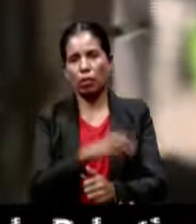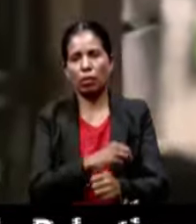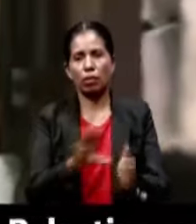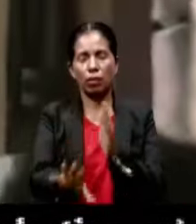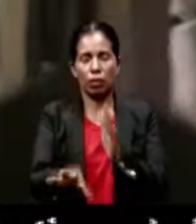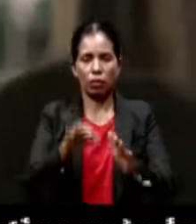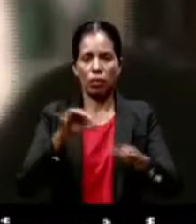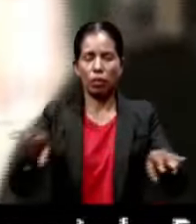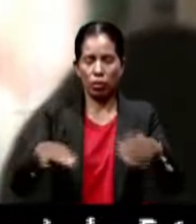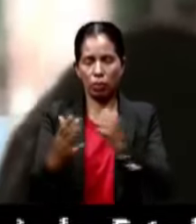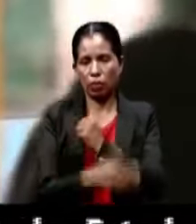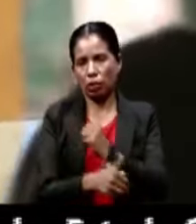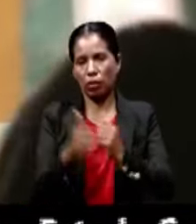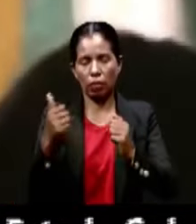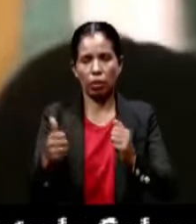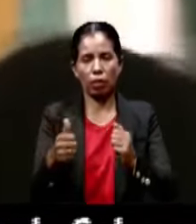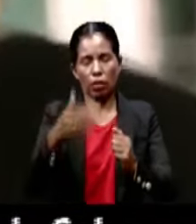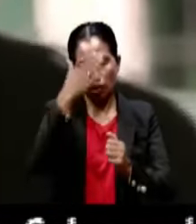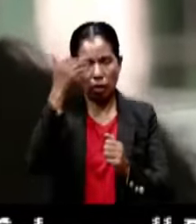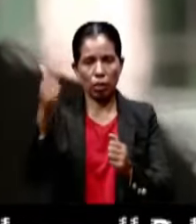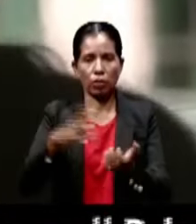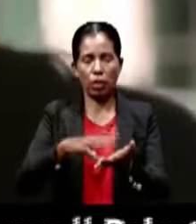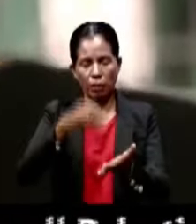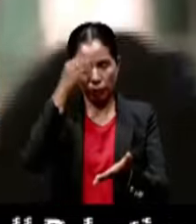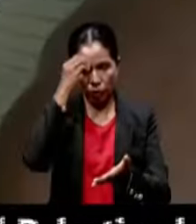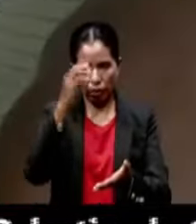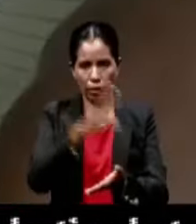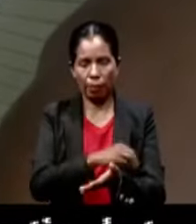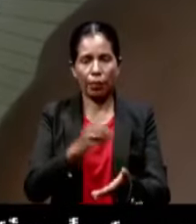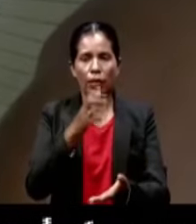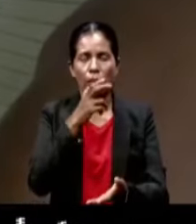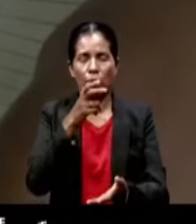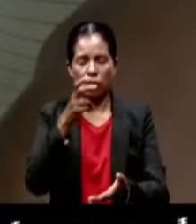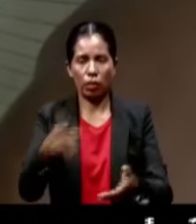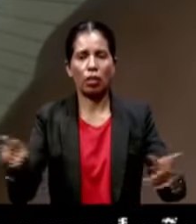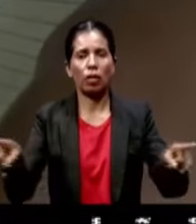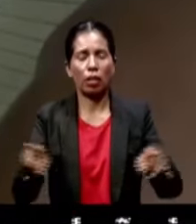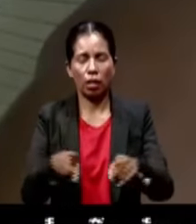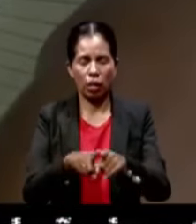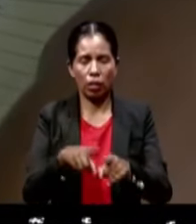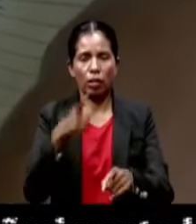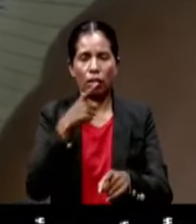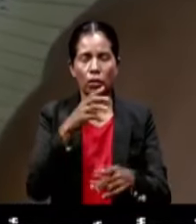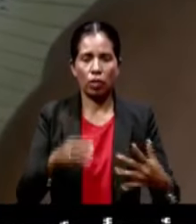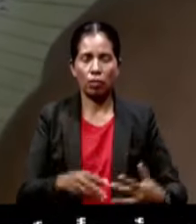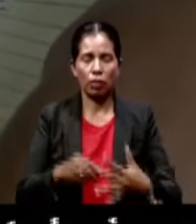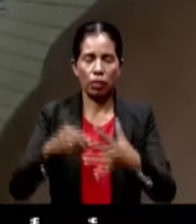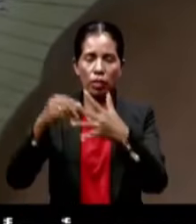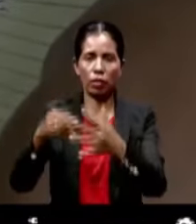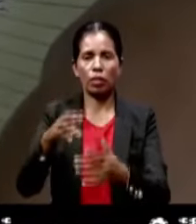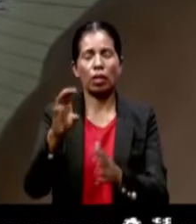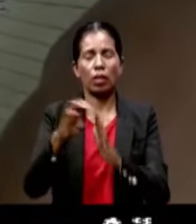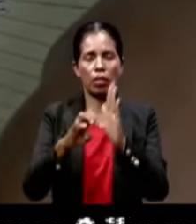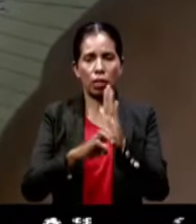hetan serviço ia railiu halu hati atu aprende mos português nebe hanesan lian oficial ia estado RT